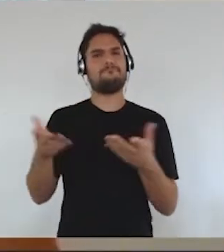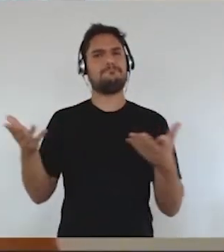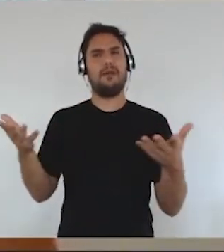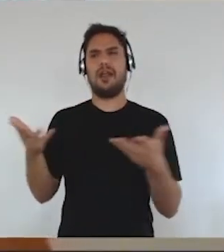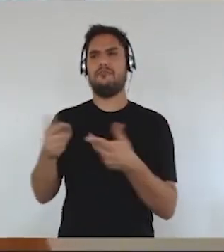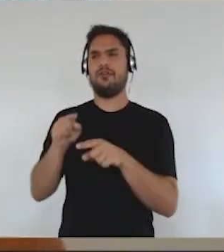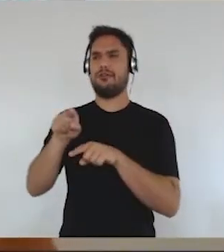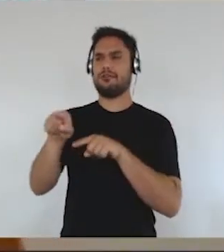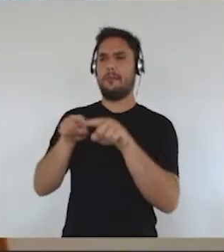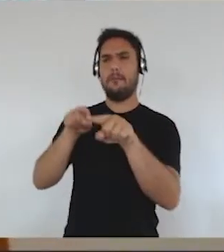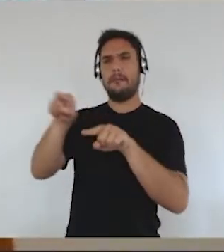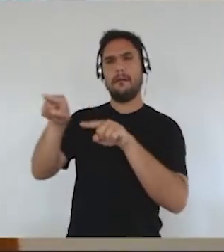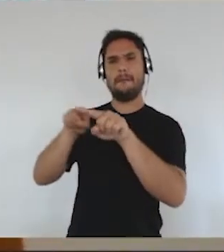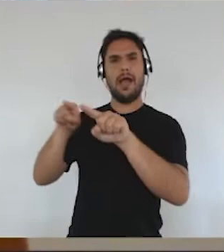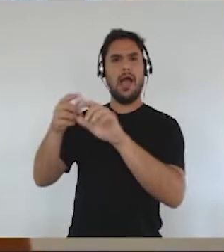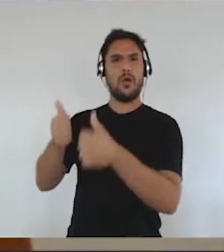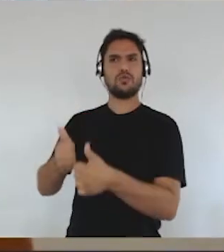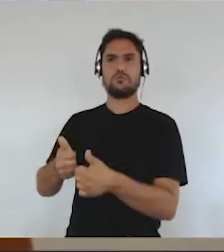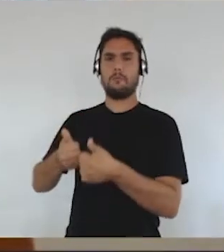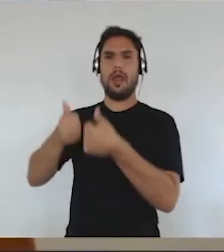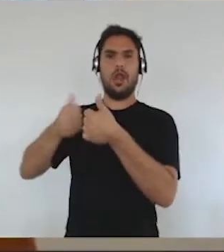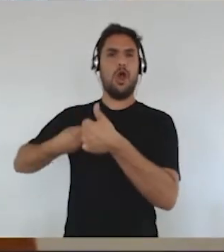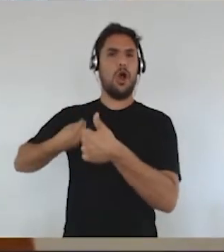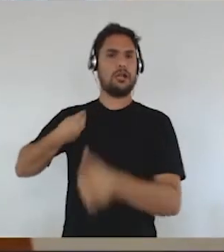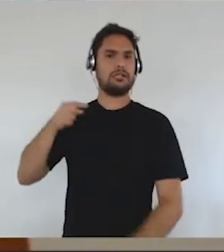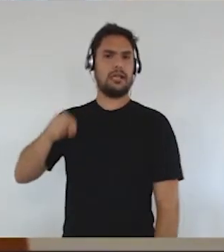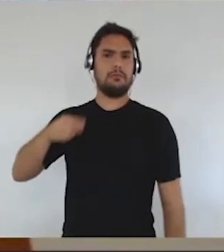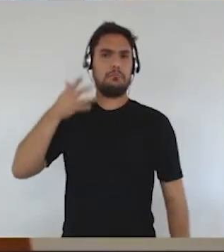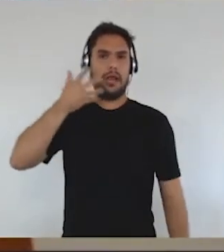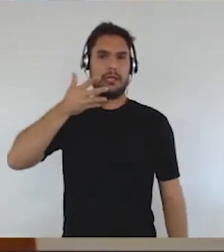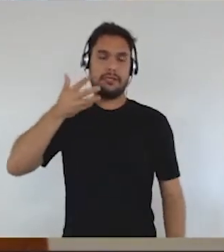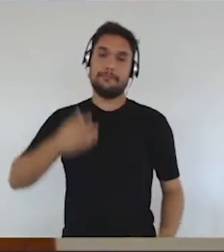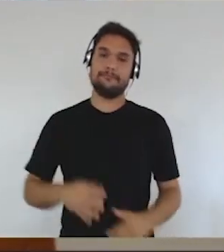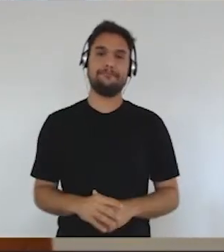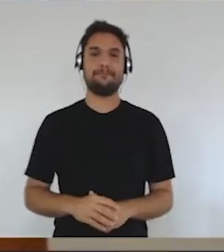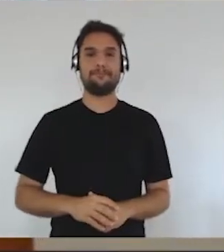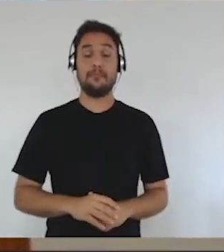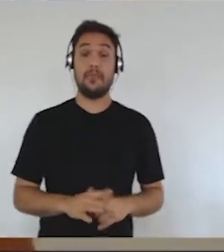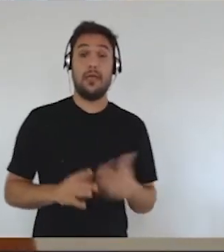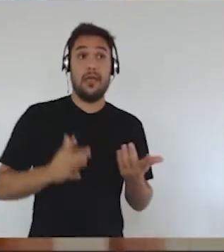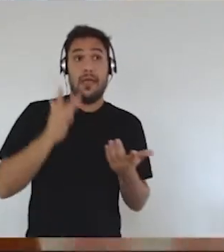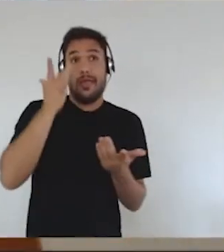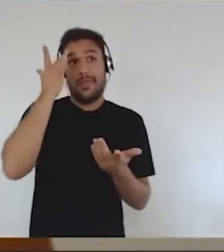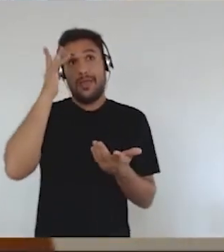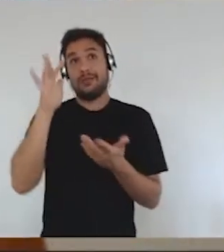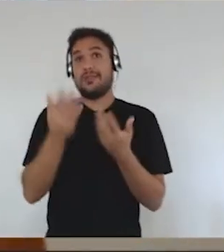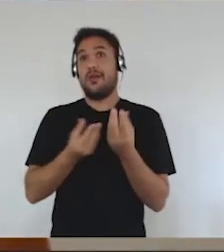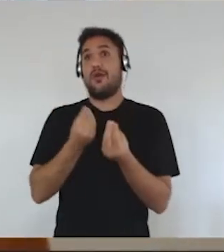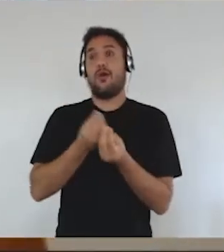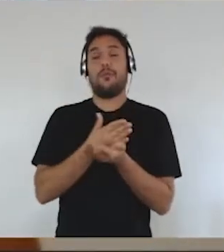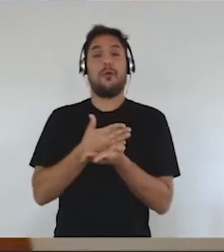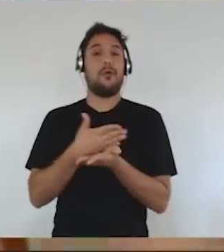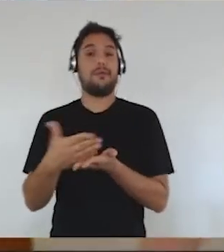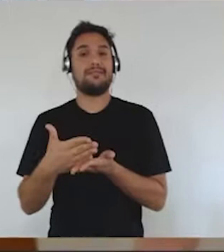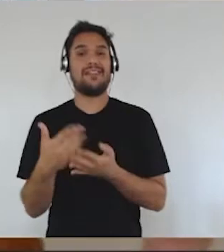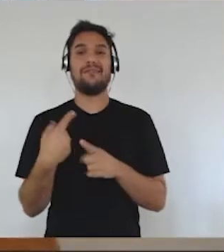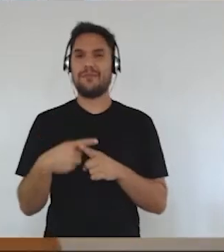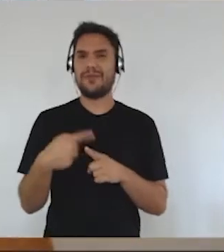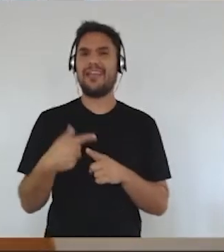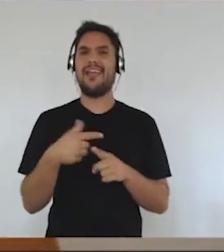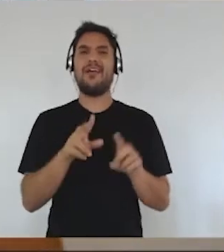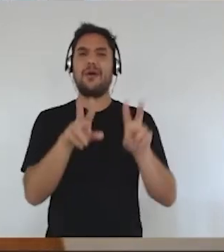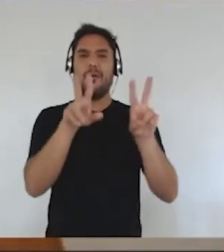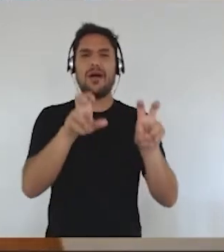palestrantes. Somente os melhores estão aqui. Bem, eu não sei nem por onde eu vou começar, porque o assunto é a minha